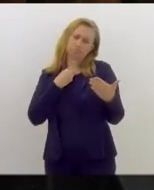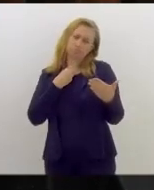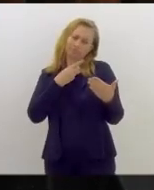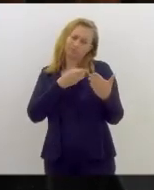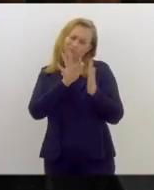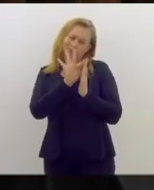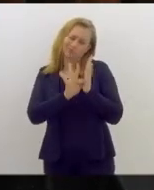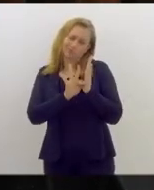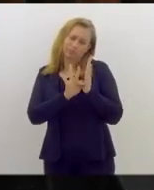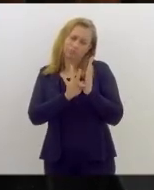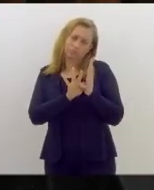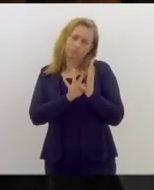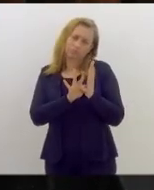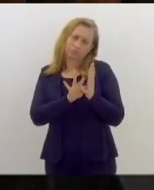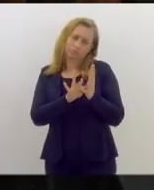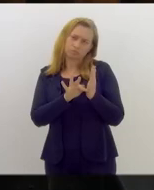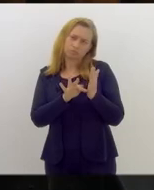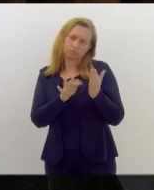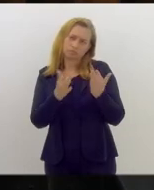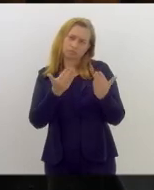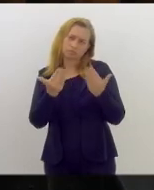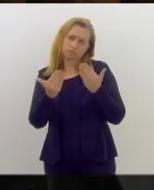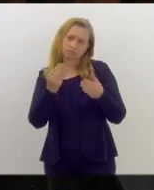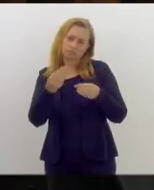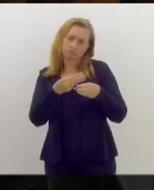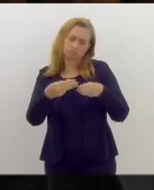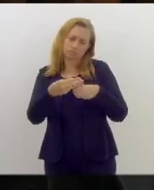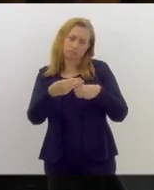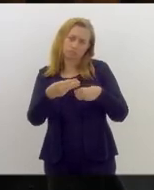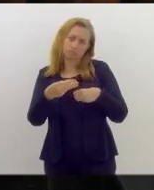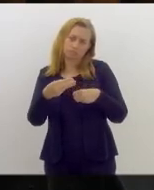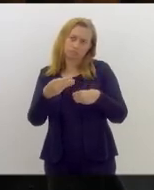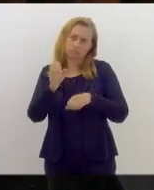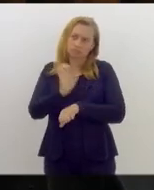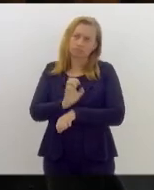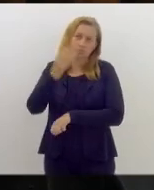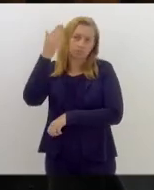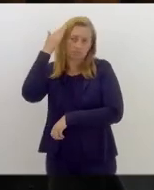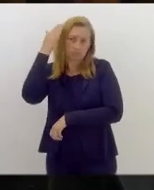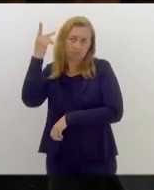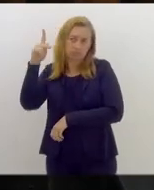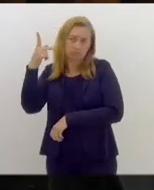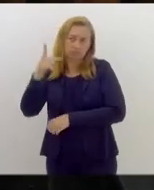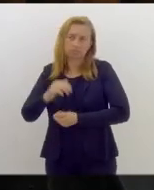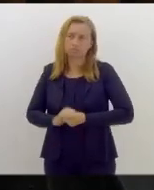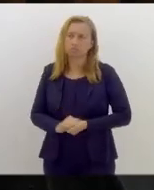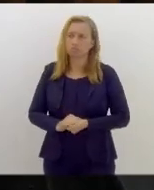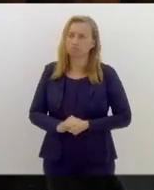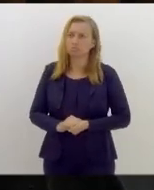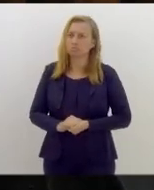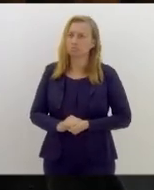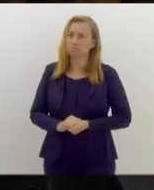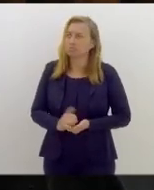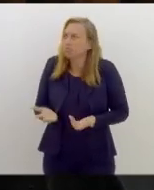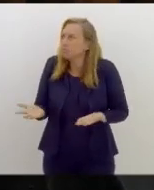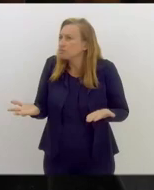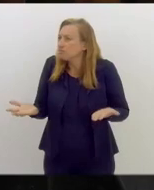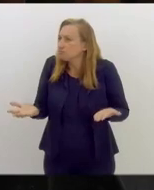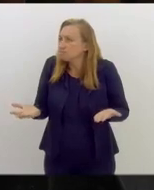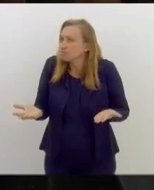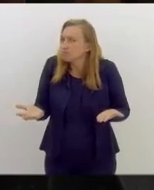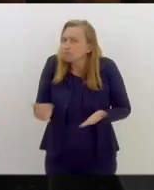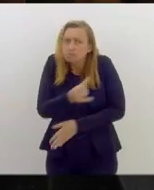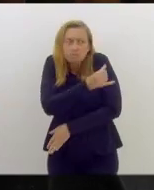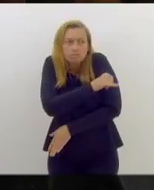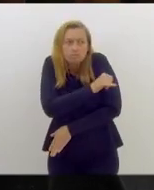texto menções a municípios do Estado do Paraná. Do Estado do Paraná. E aí, ficou assim, o rei ficou